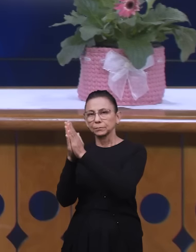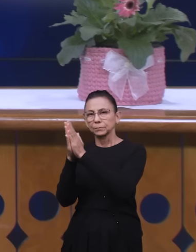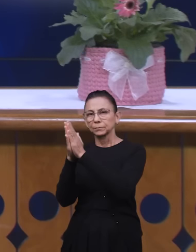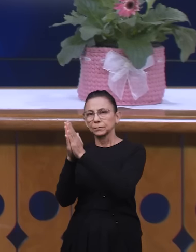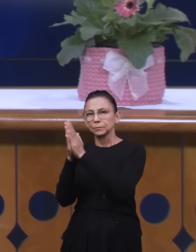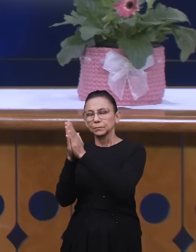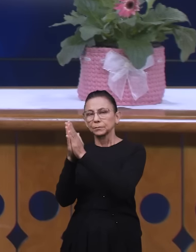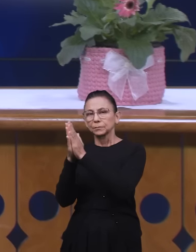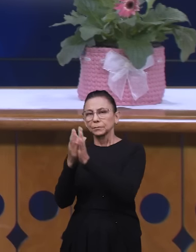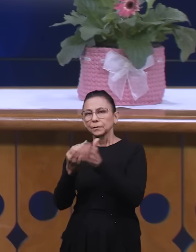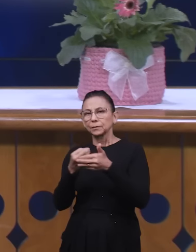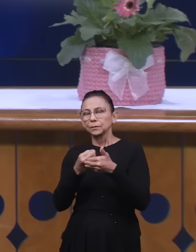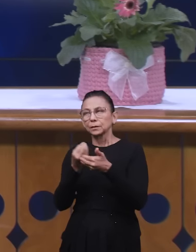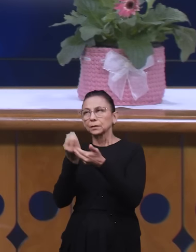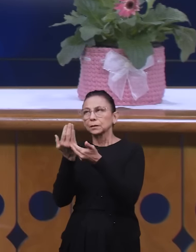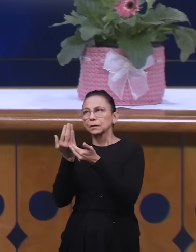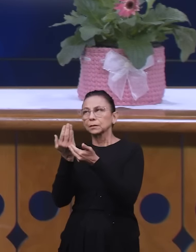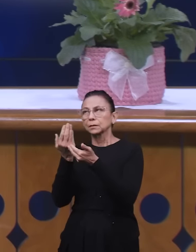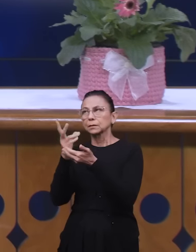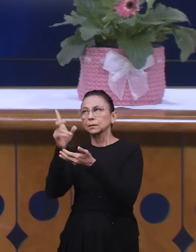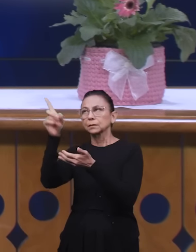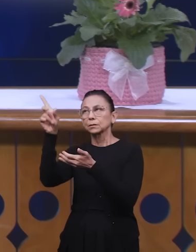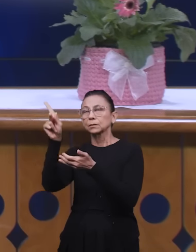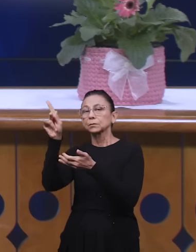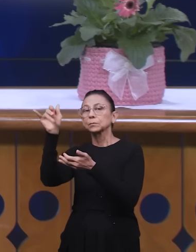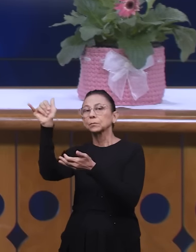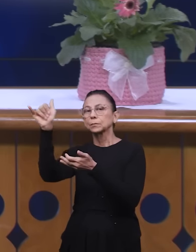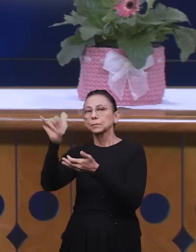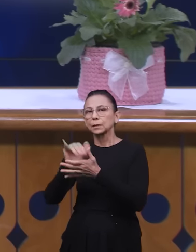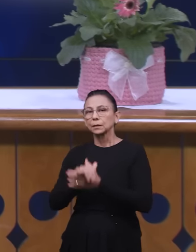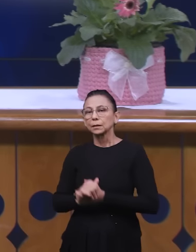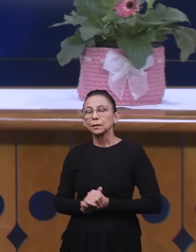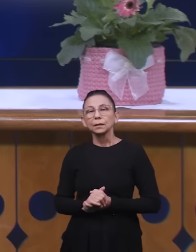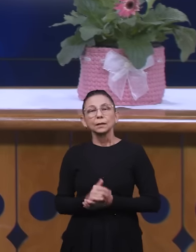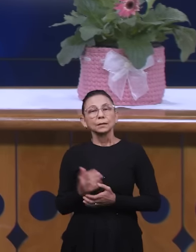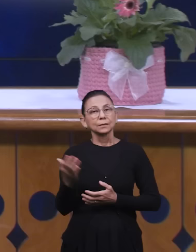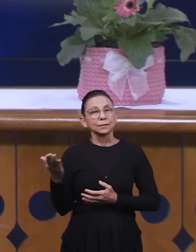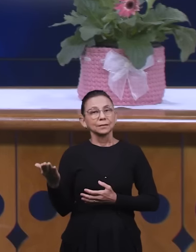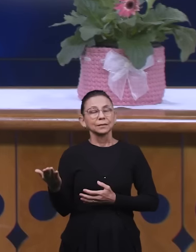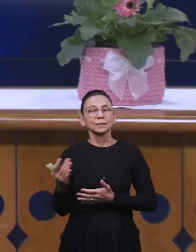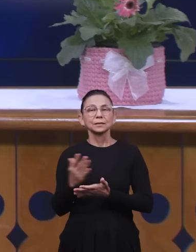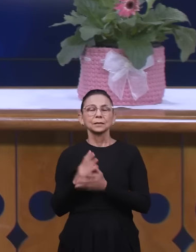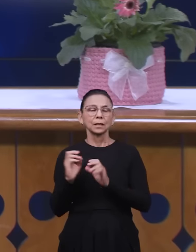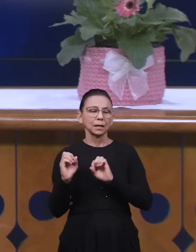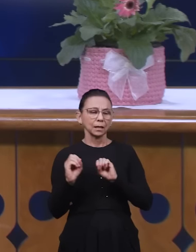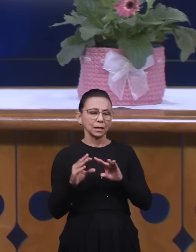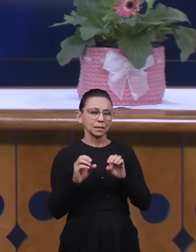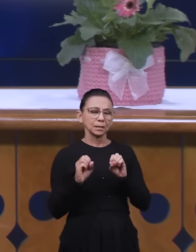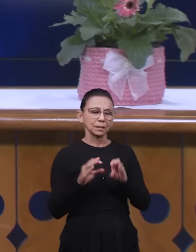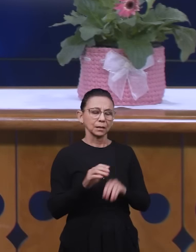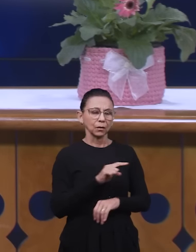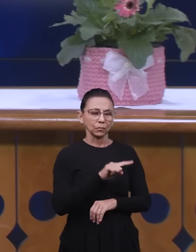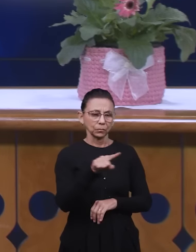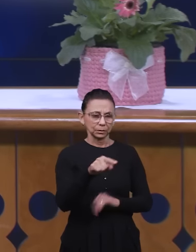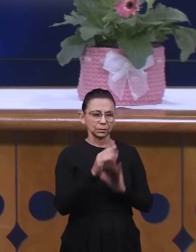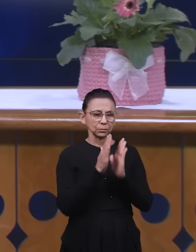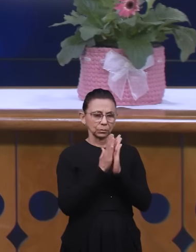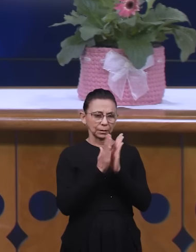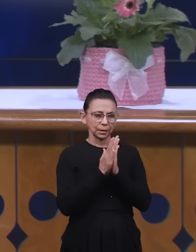vida diante do Senhor. E ele começou a ensinar os seus discípulos, dizendo: